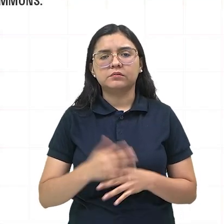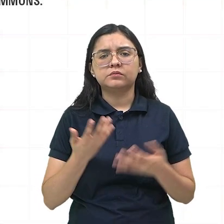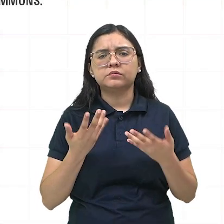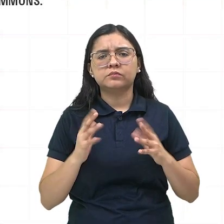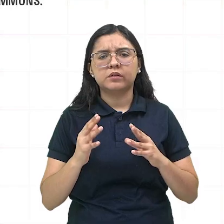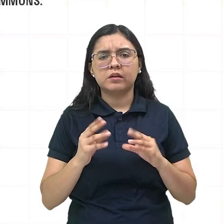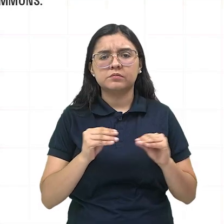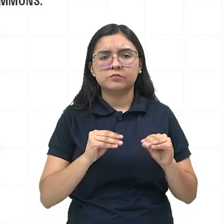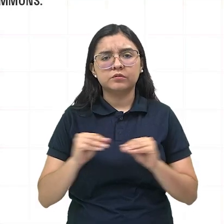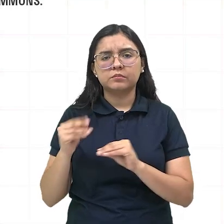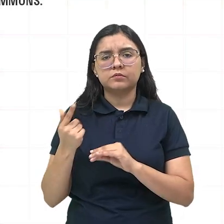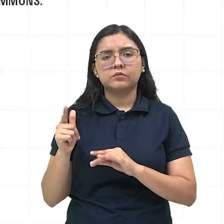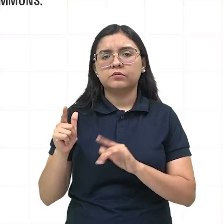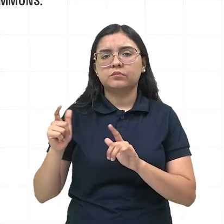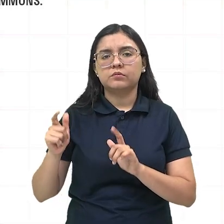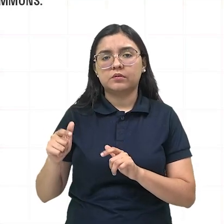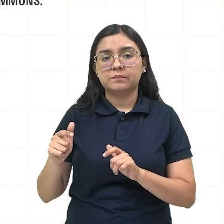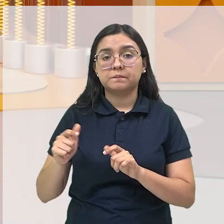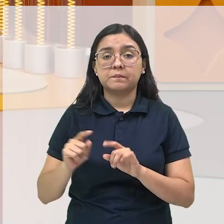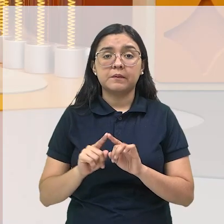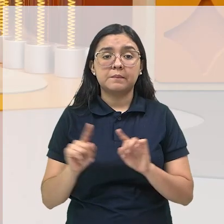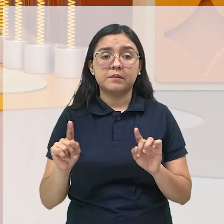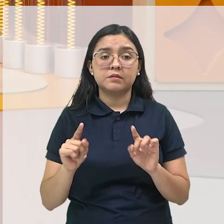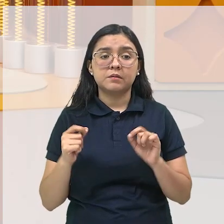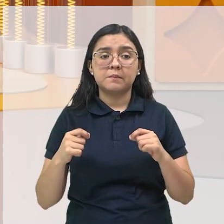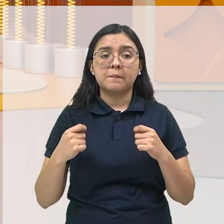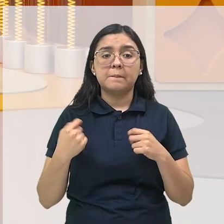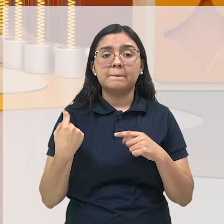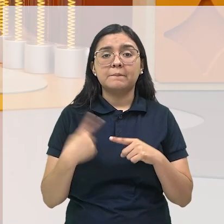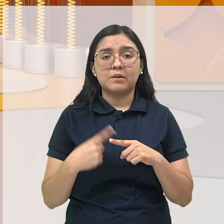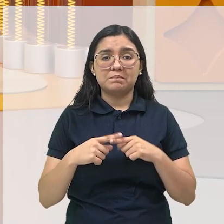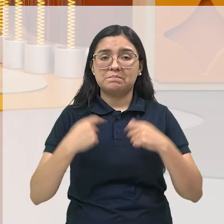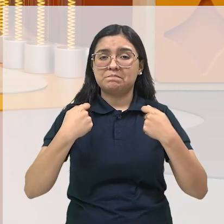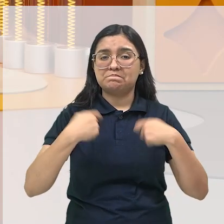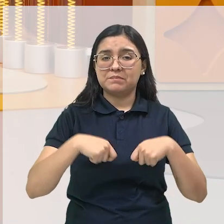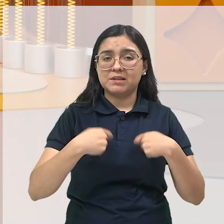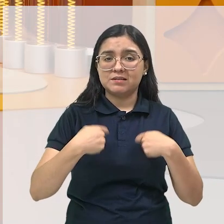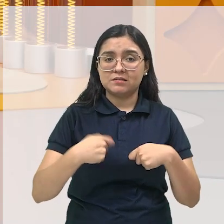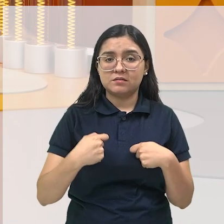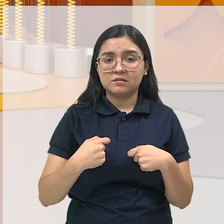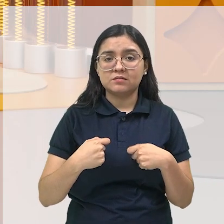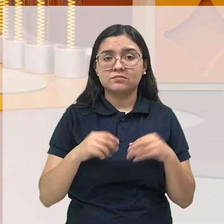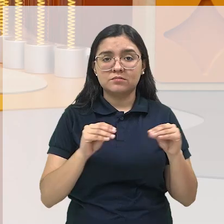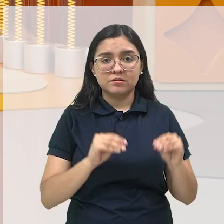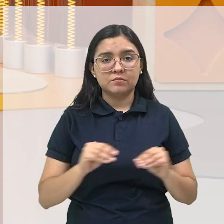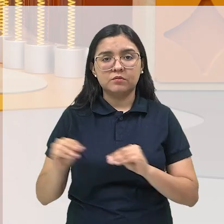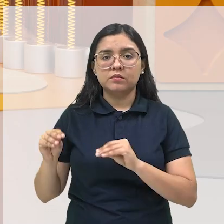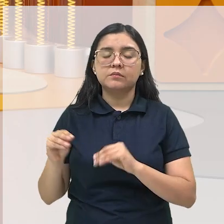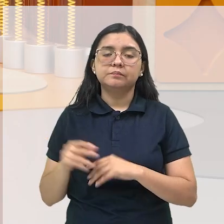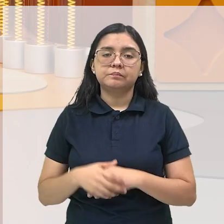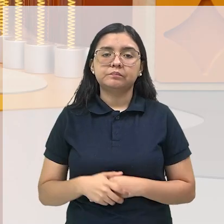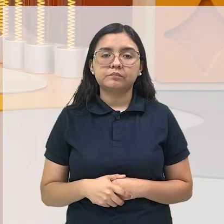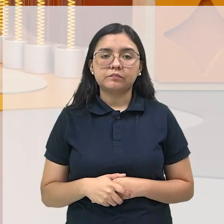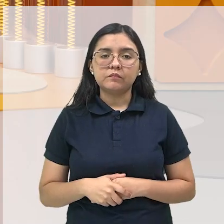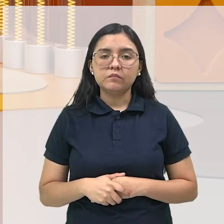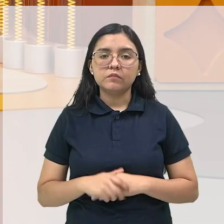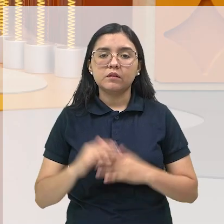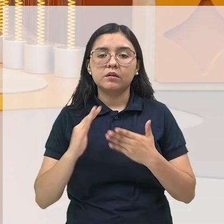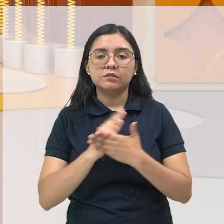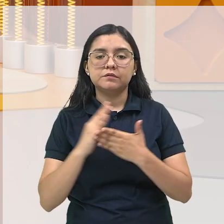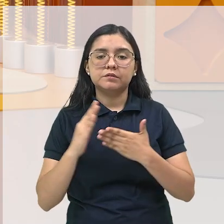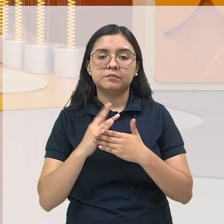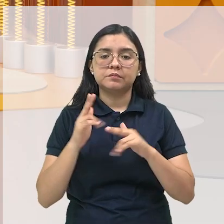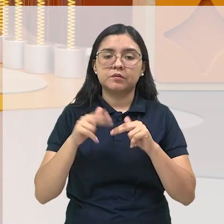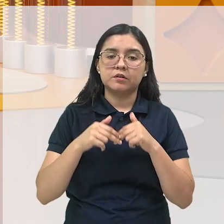se mudar para outro lugar. É porque elas têm que mudar, elas têm que fazer isso. Às vezes, por conta